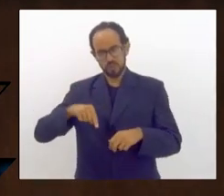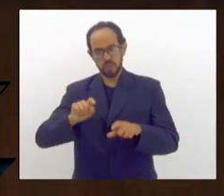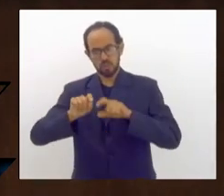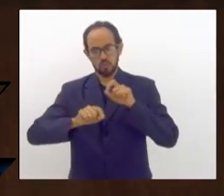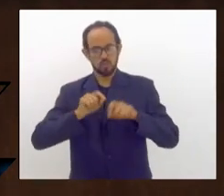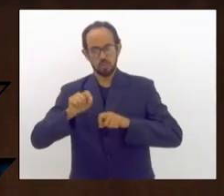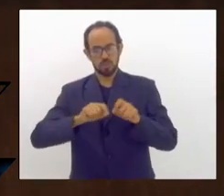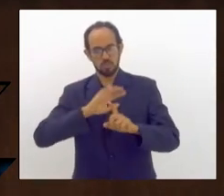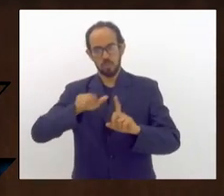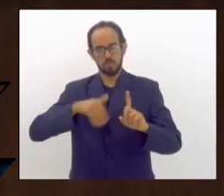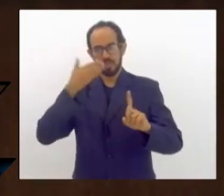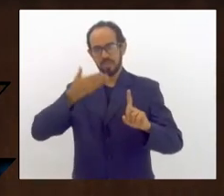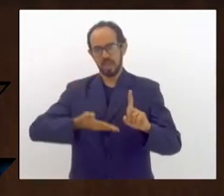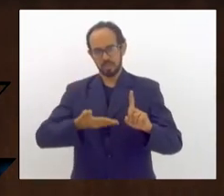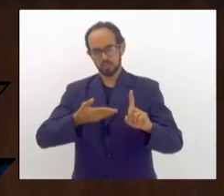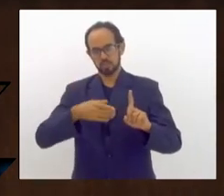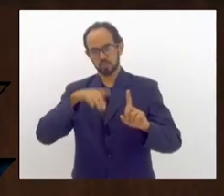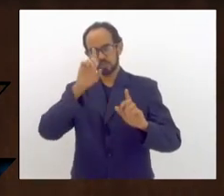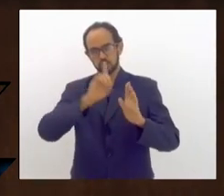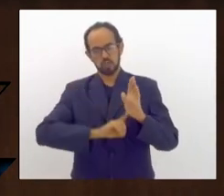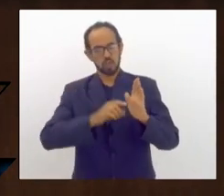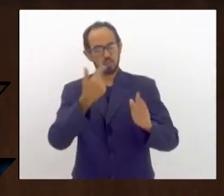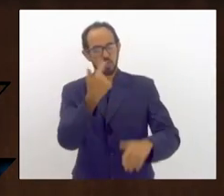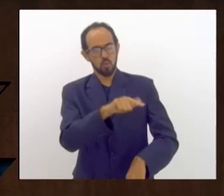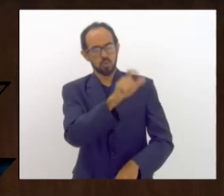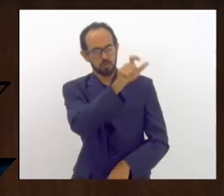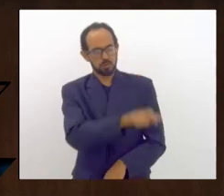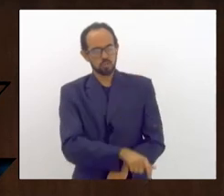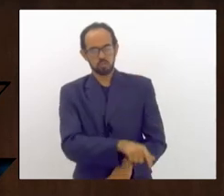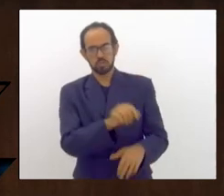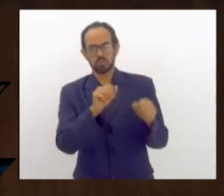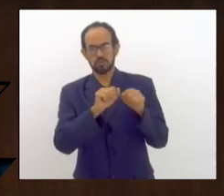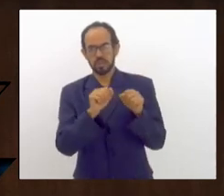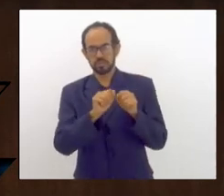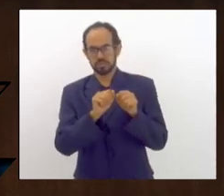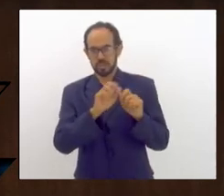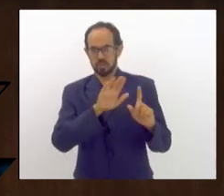uma homenagem do direito do outro de realizar essa homenagem.